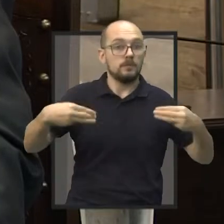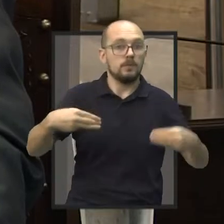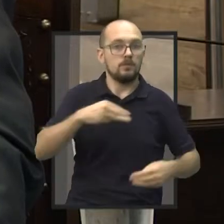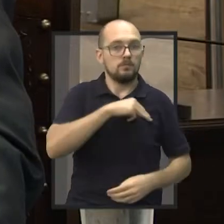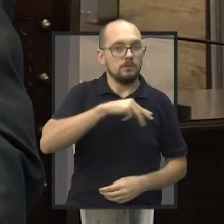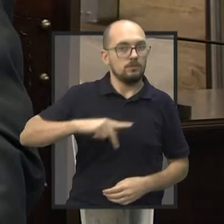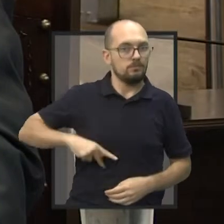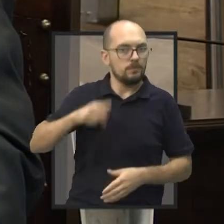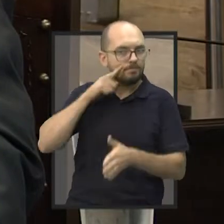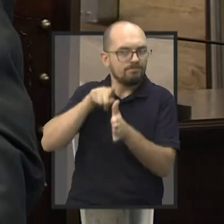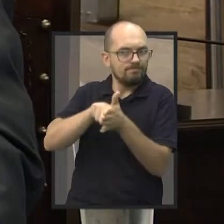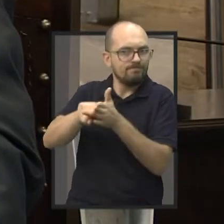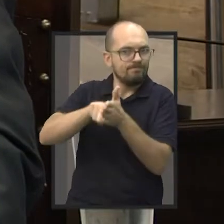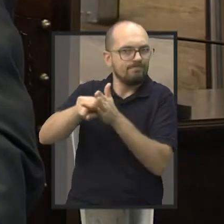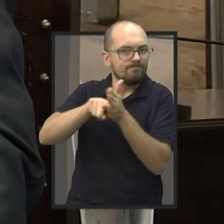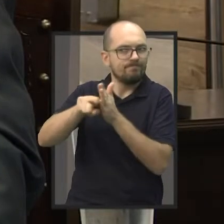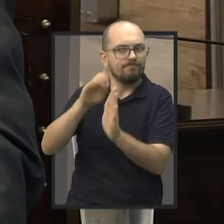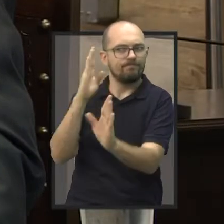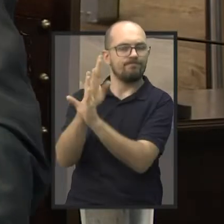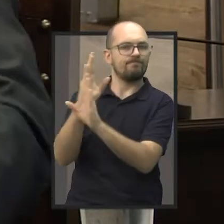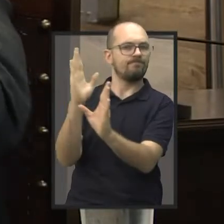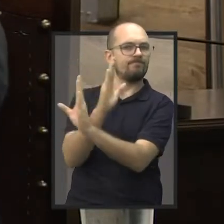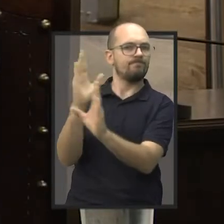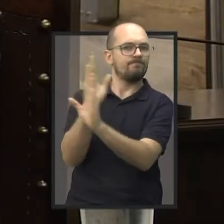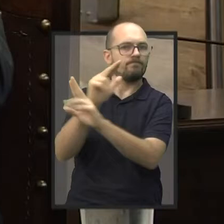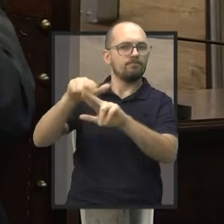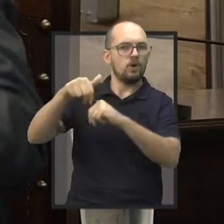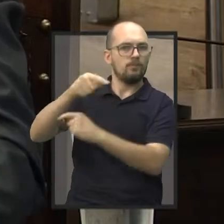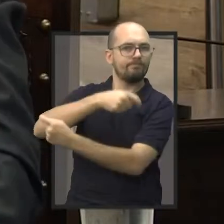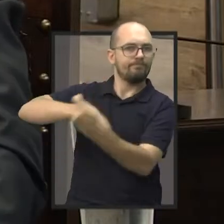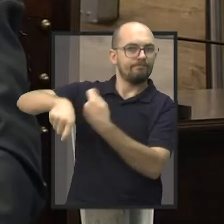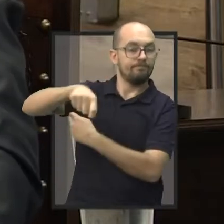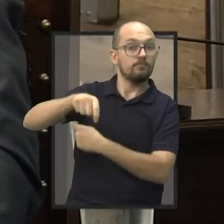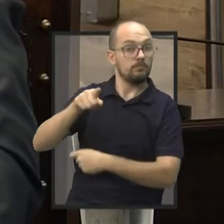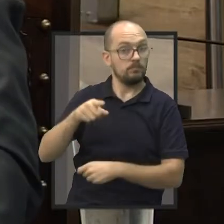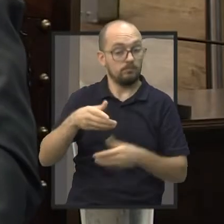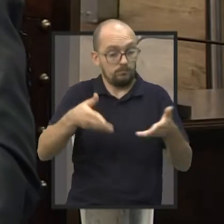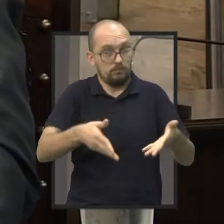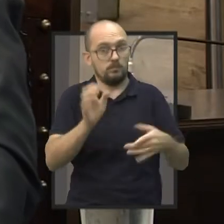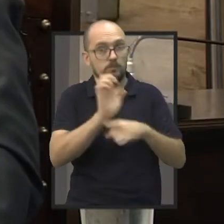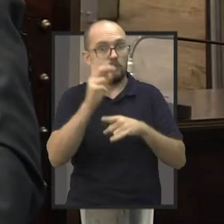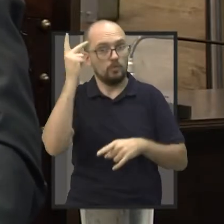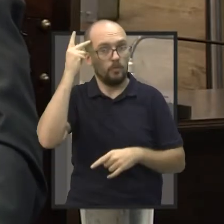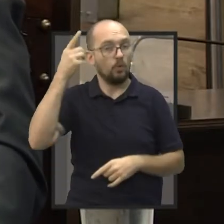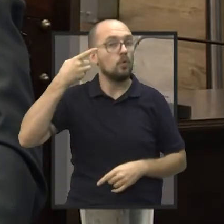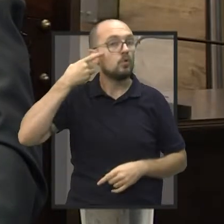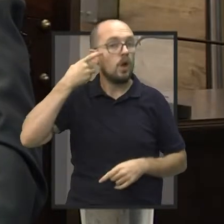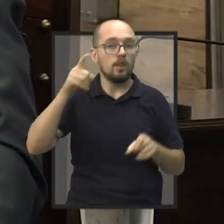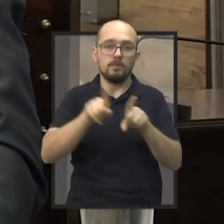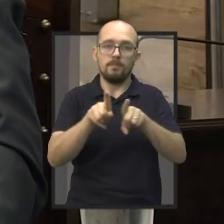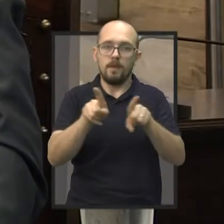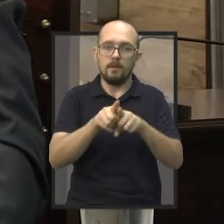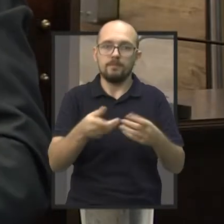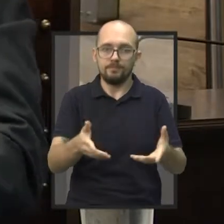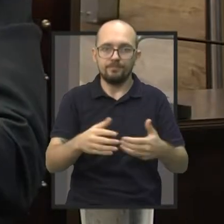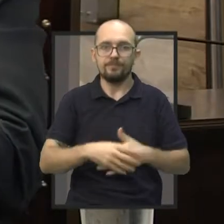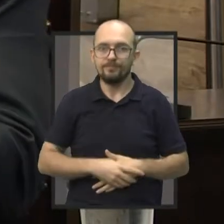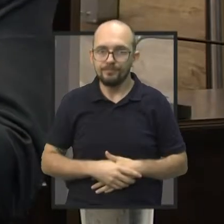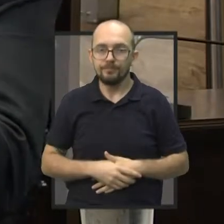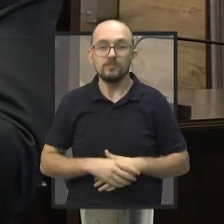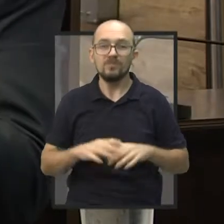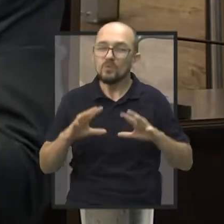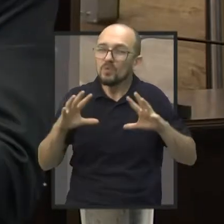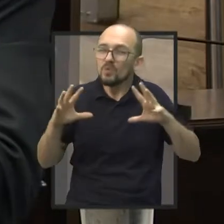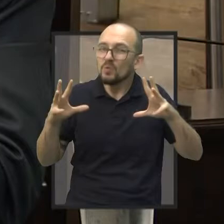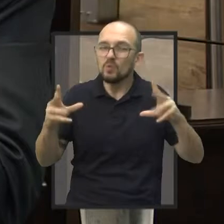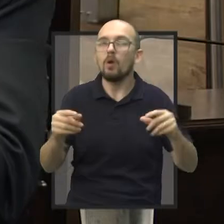de investigação, né? Inclusive o governador Dória, né? Então todo mundo, ninguém